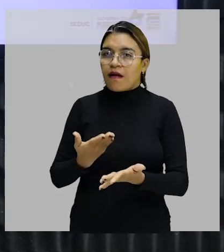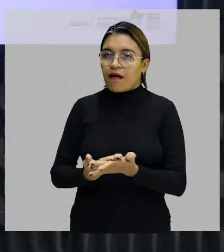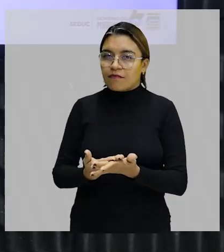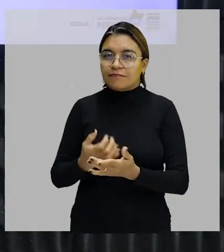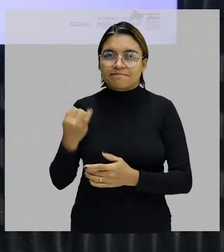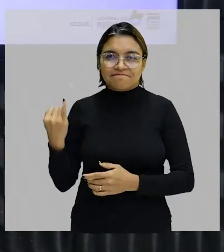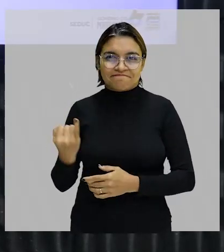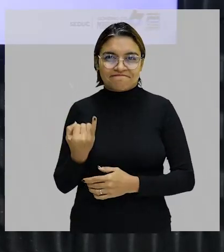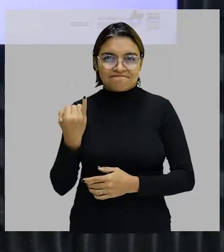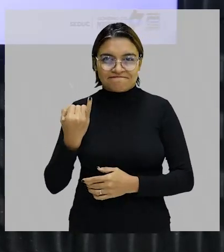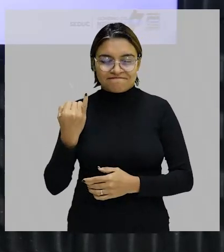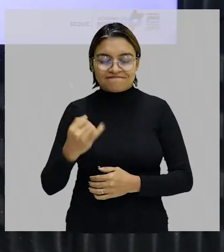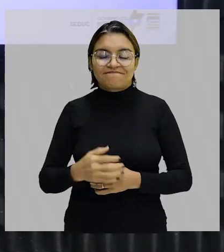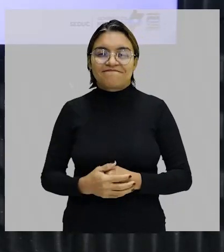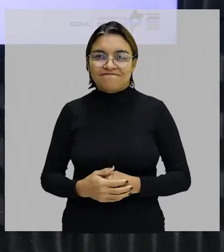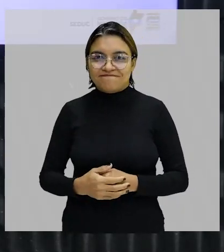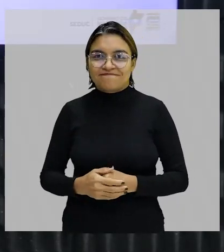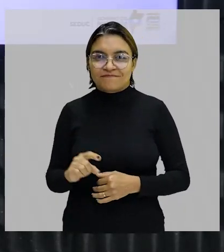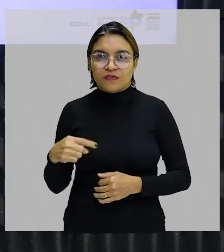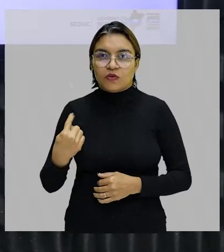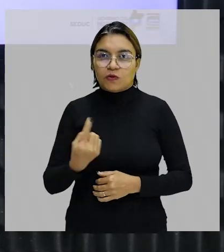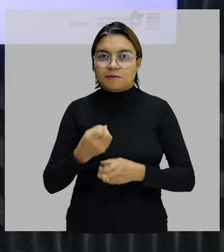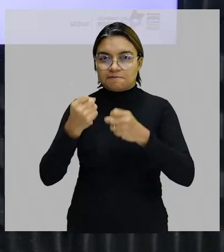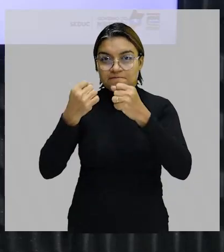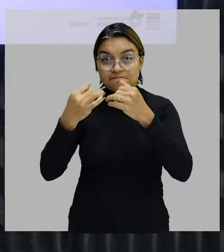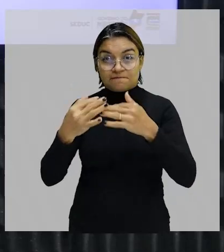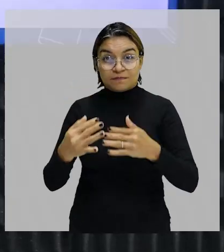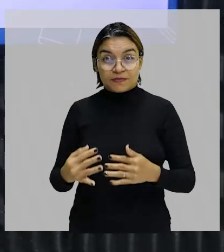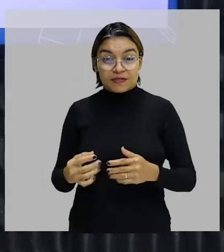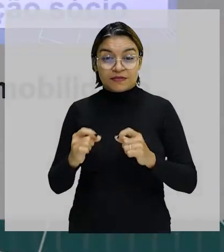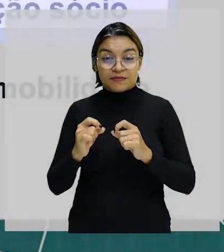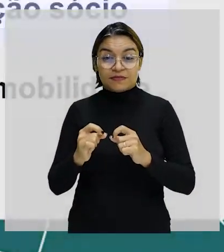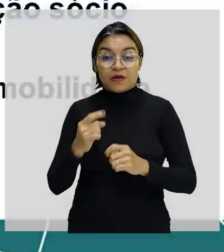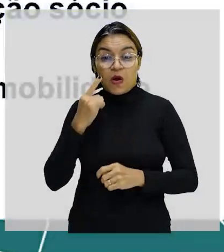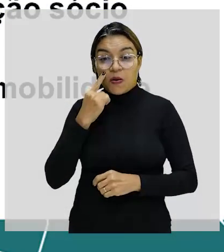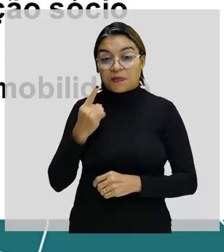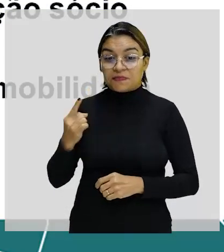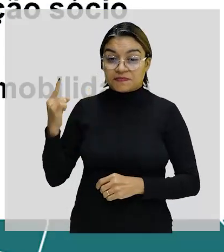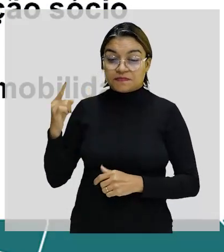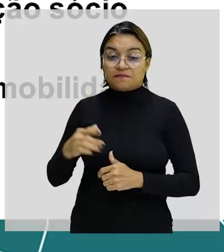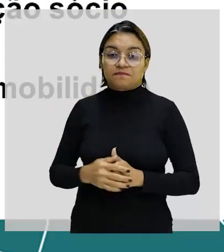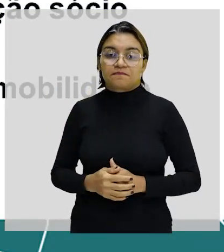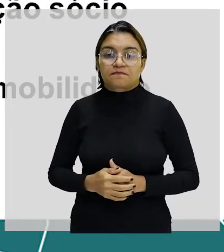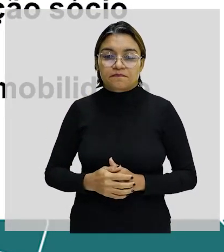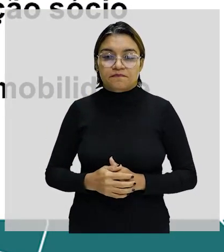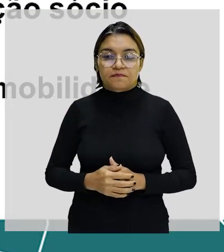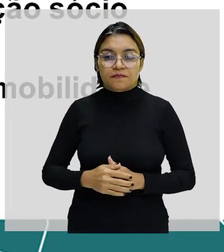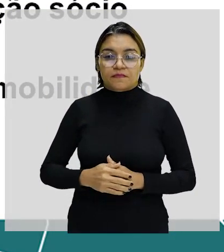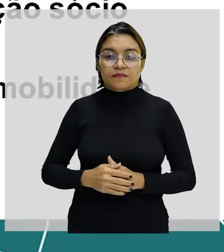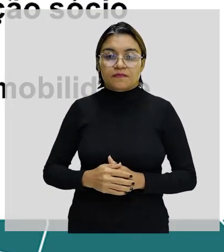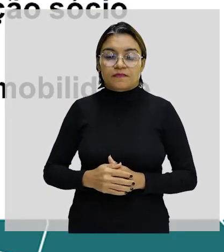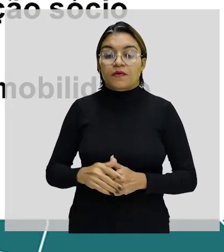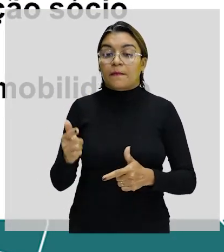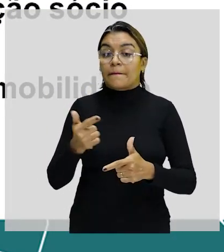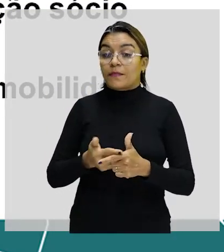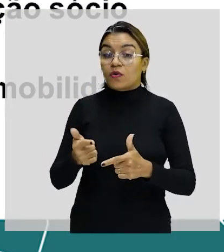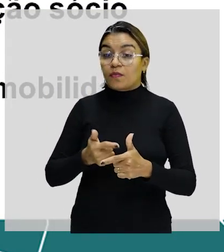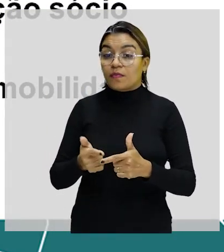interessante, tá? Onde nós vamos aí evidenciar, tá? As principais